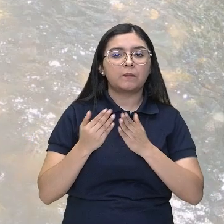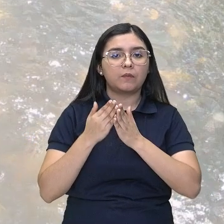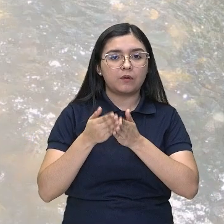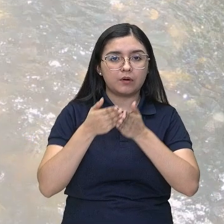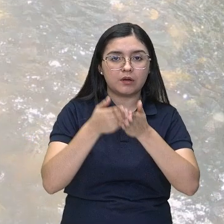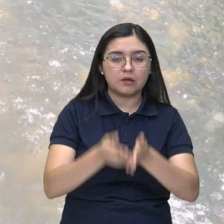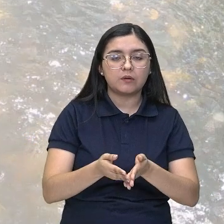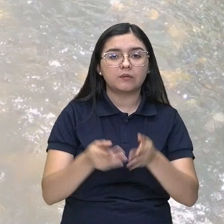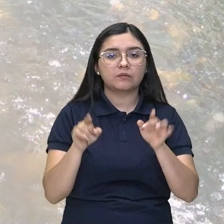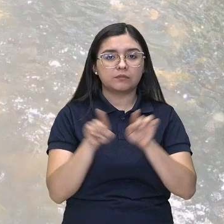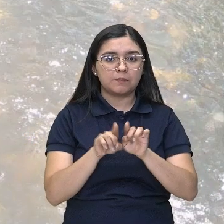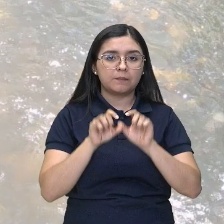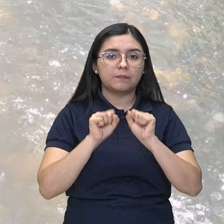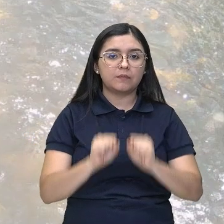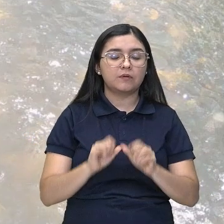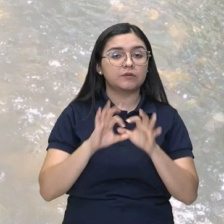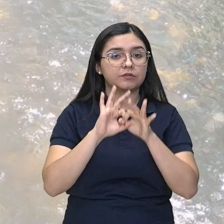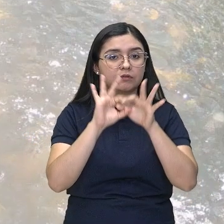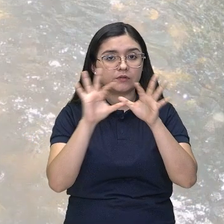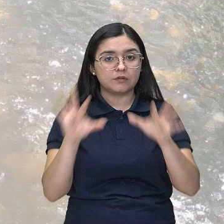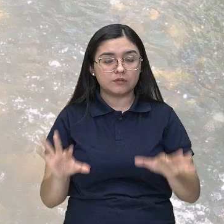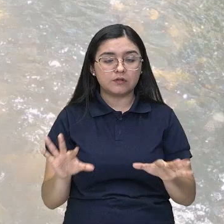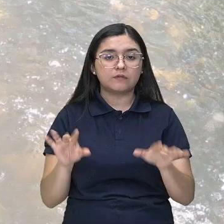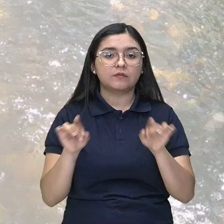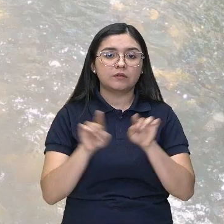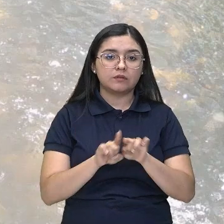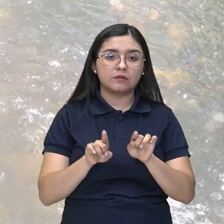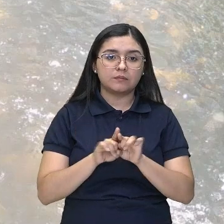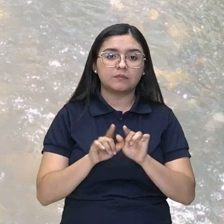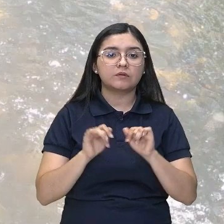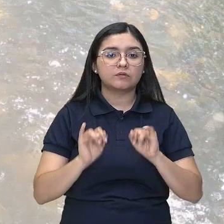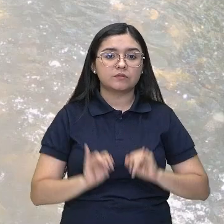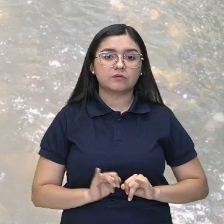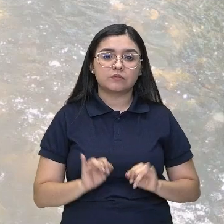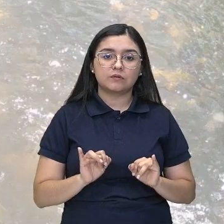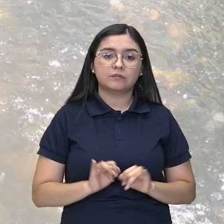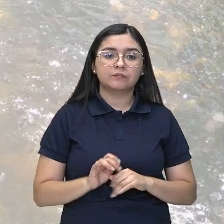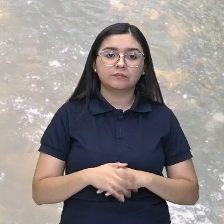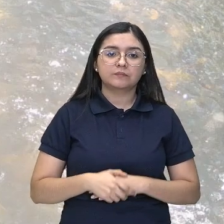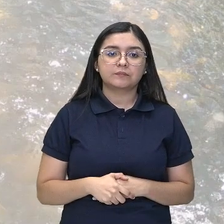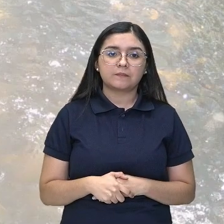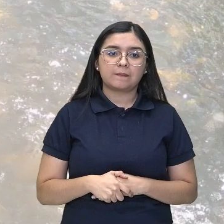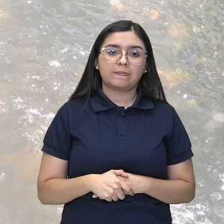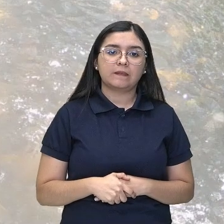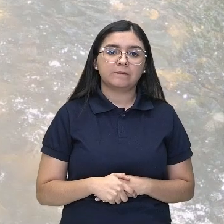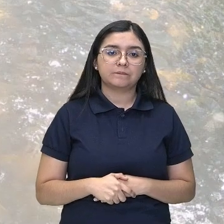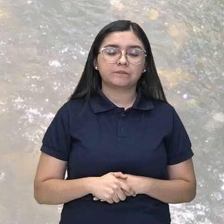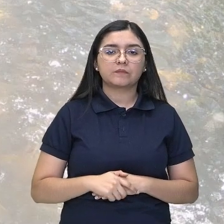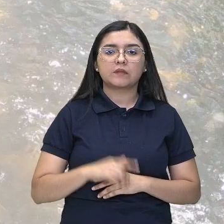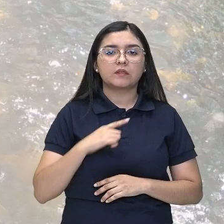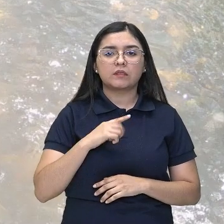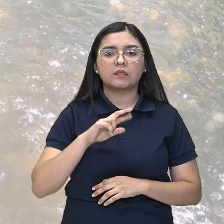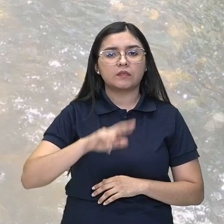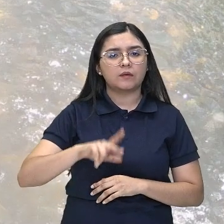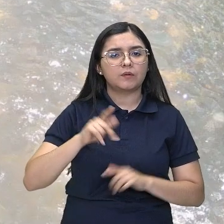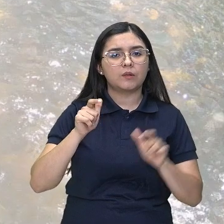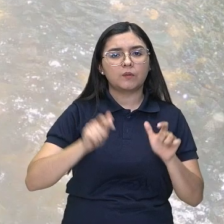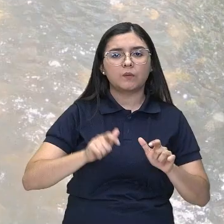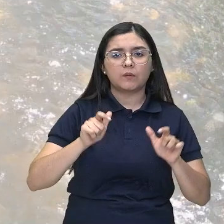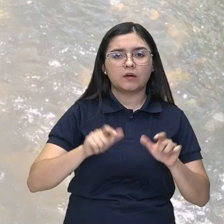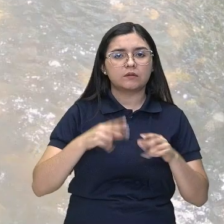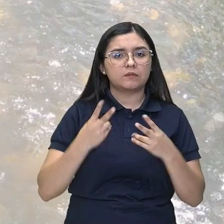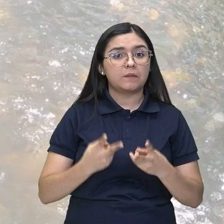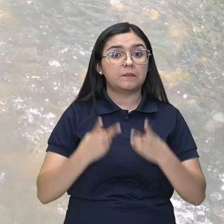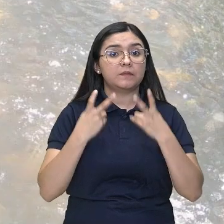resvalam sobre elas. Escravo submisso sofre o látego do Senhor. Não é neste lugar que ele deve ser